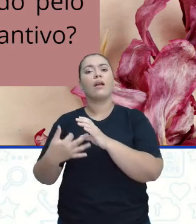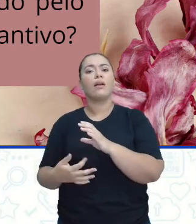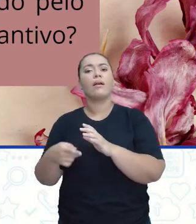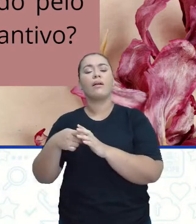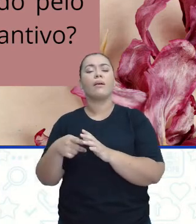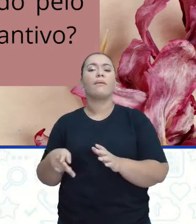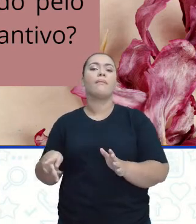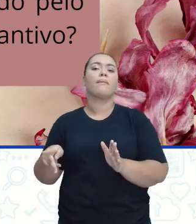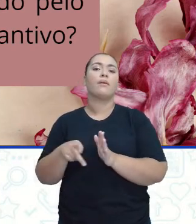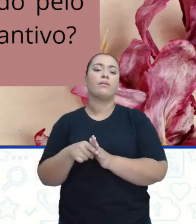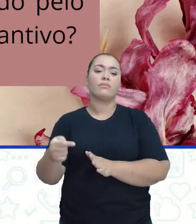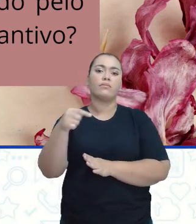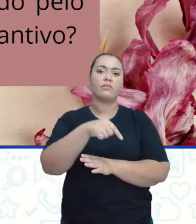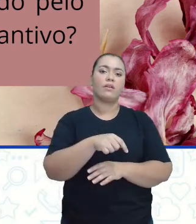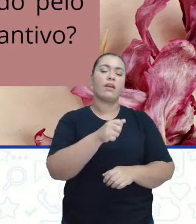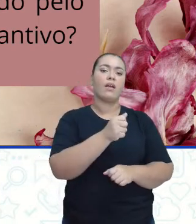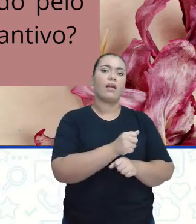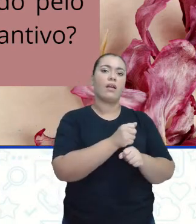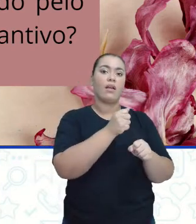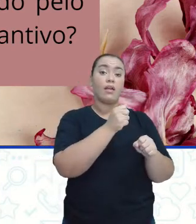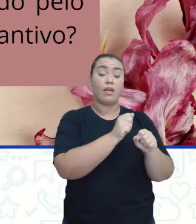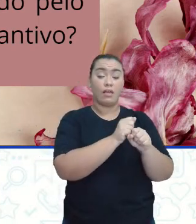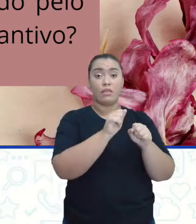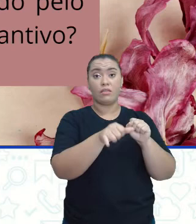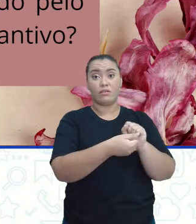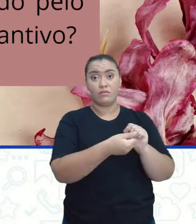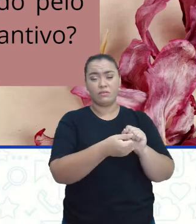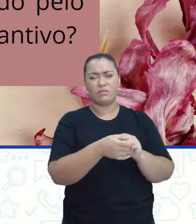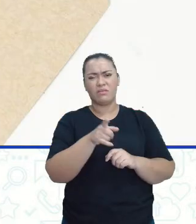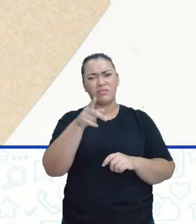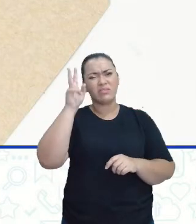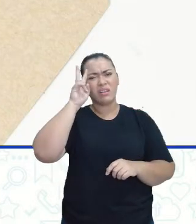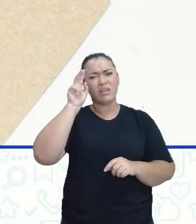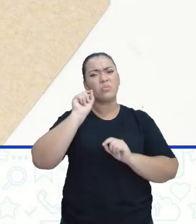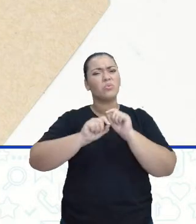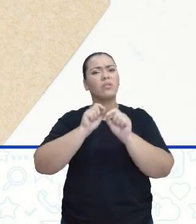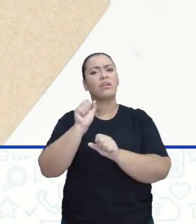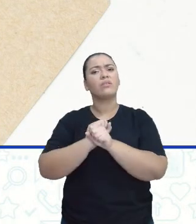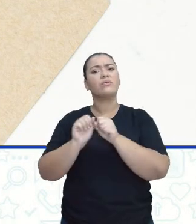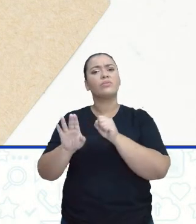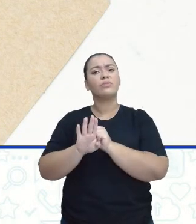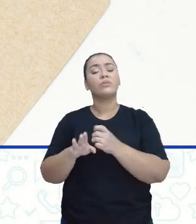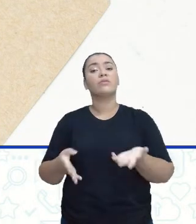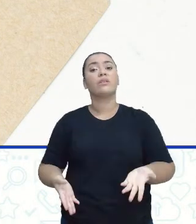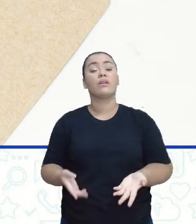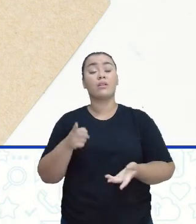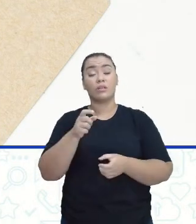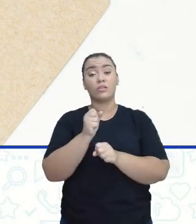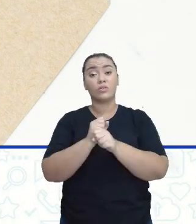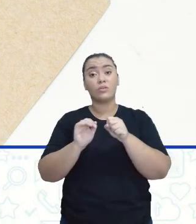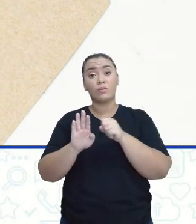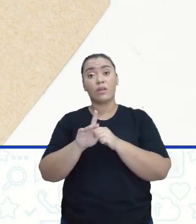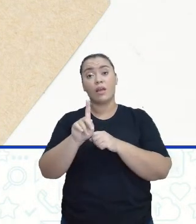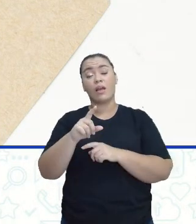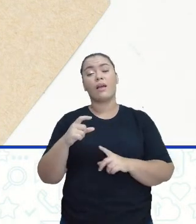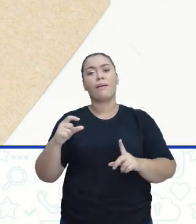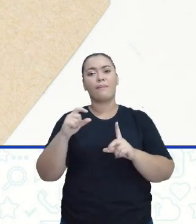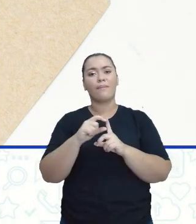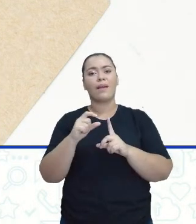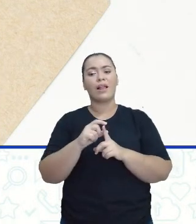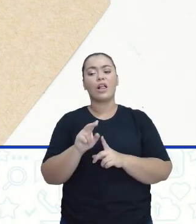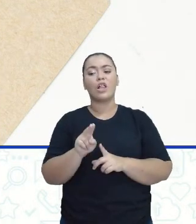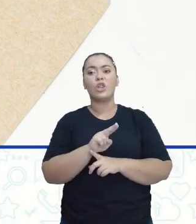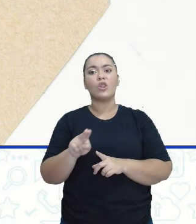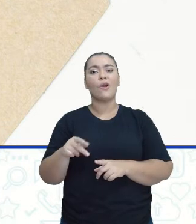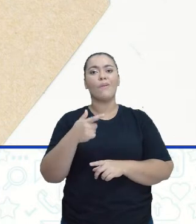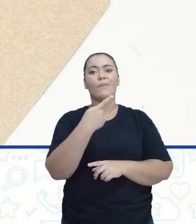pelo adjetivo. Mas aí vocês lembram o que é substantivo? Os substantivos são as palavras que nomeiam os